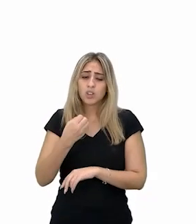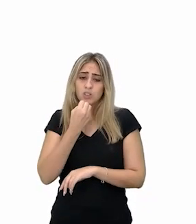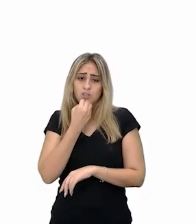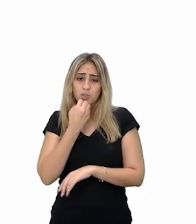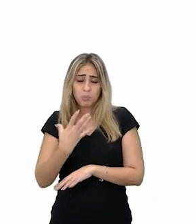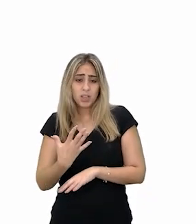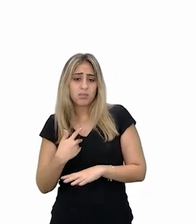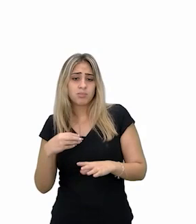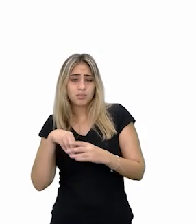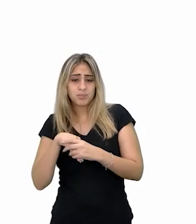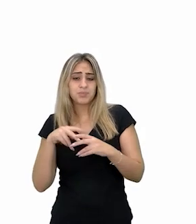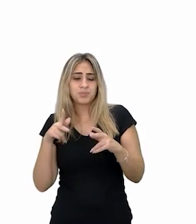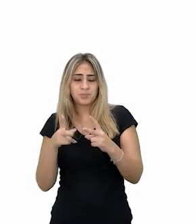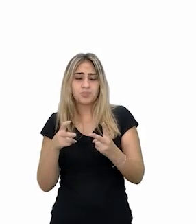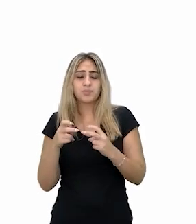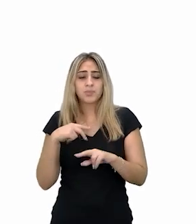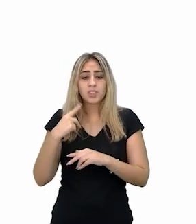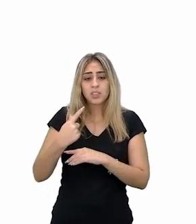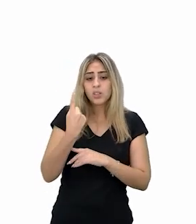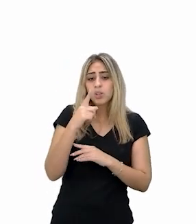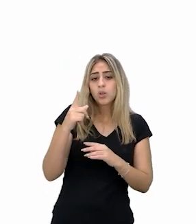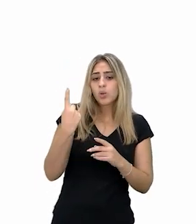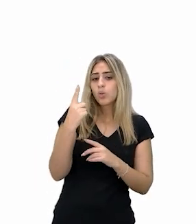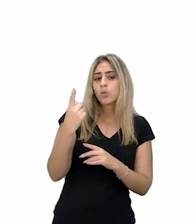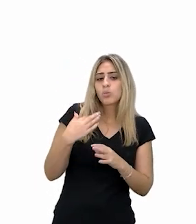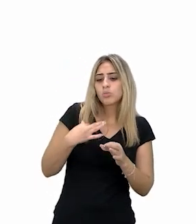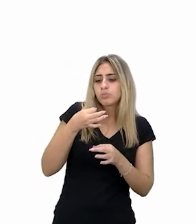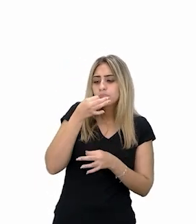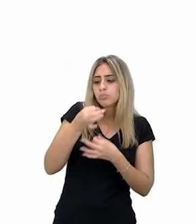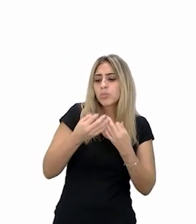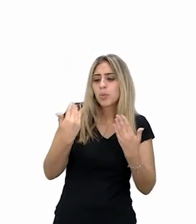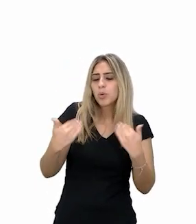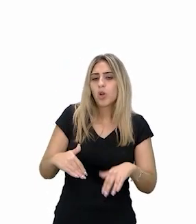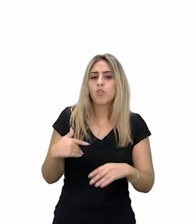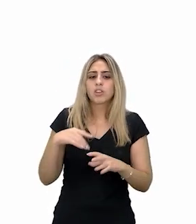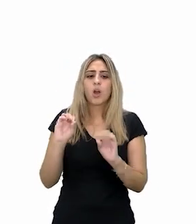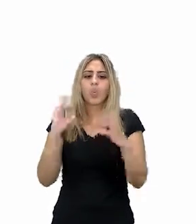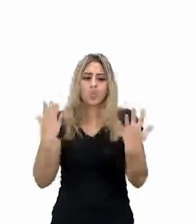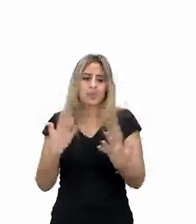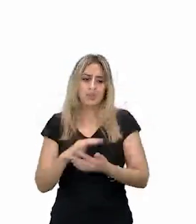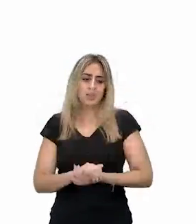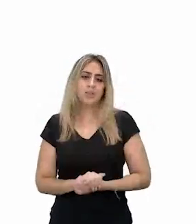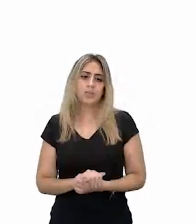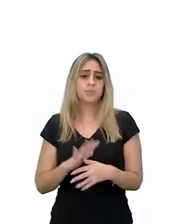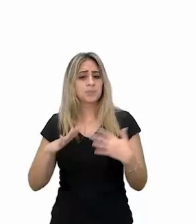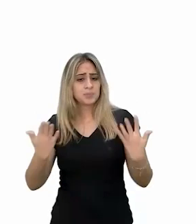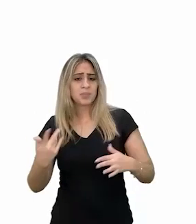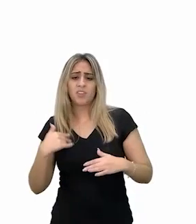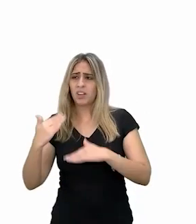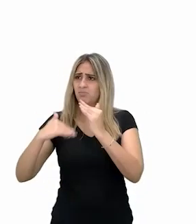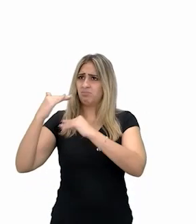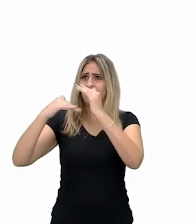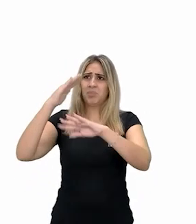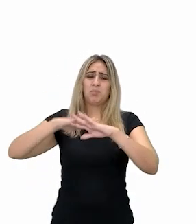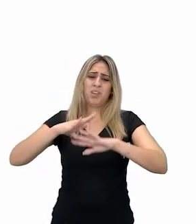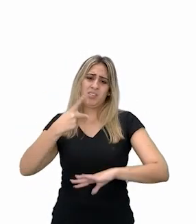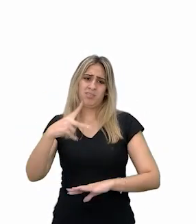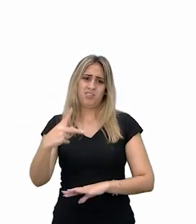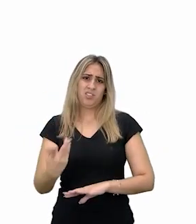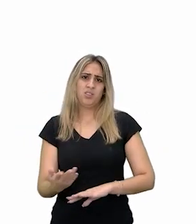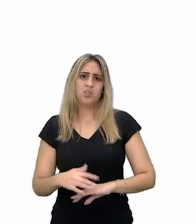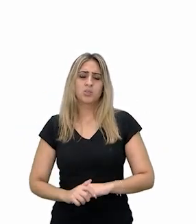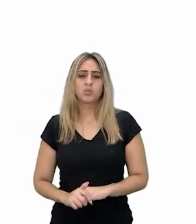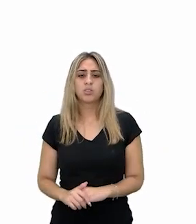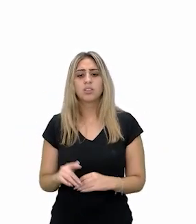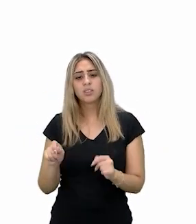ali por conta desse único instrumento, dessa única prova que aconteceu, né? Então, vai além disso, né?